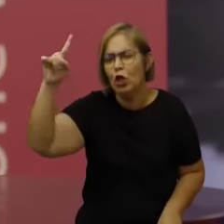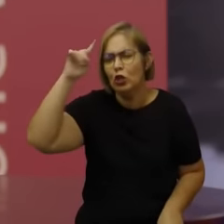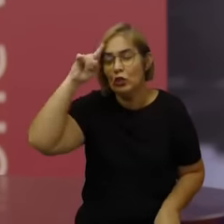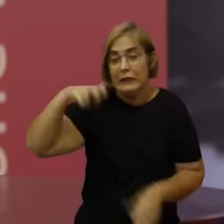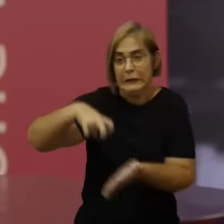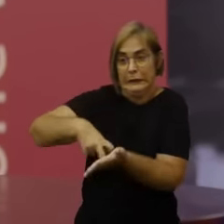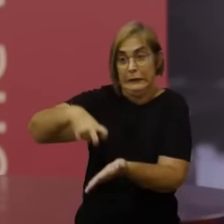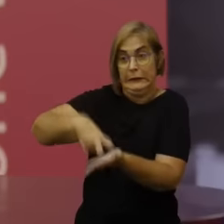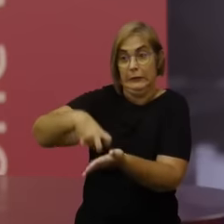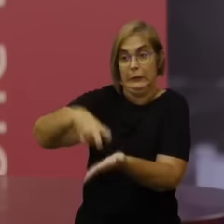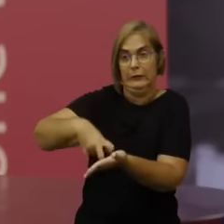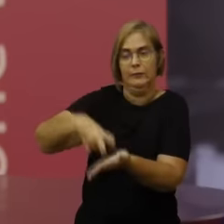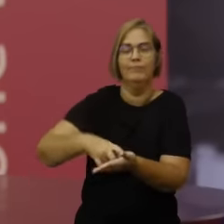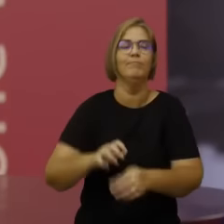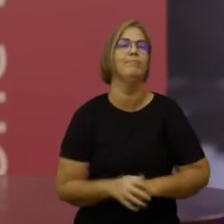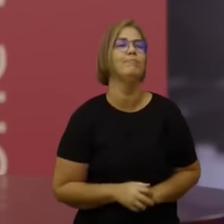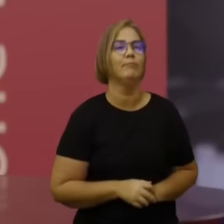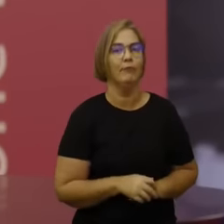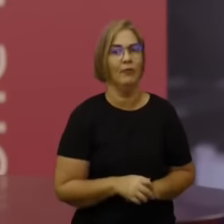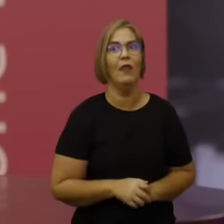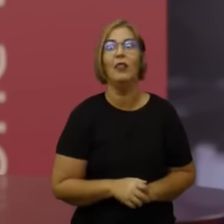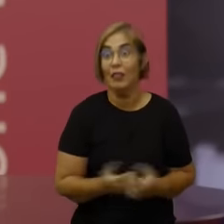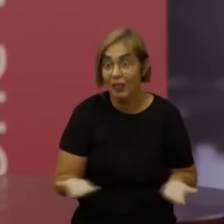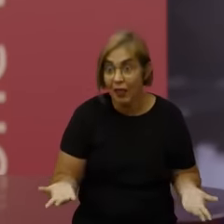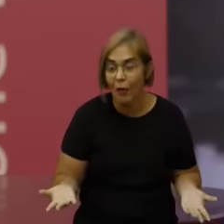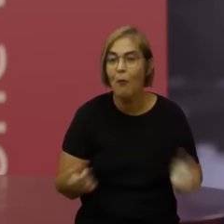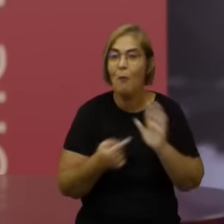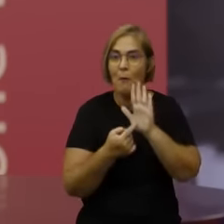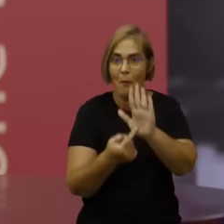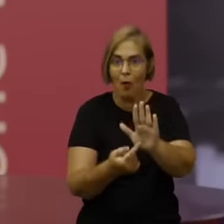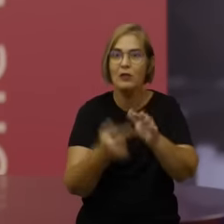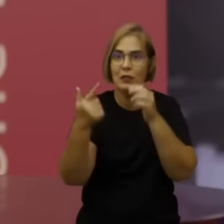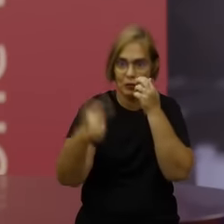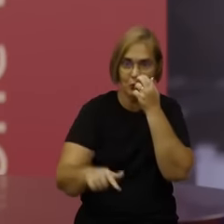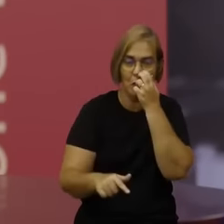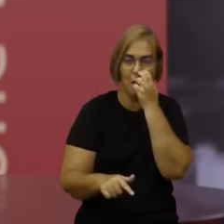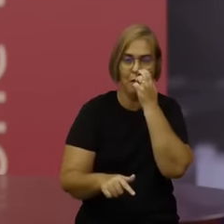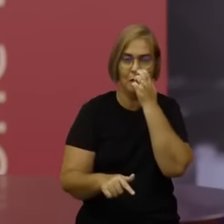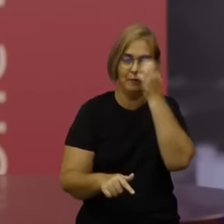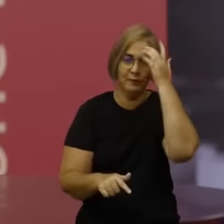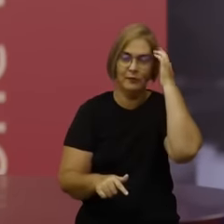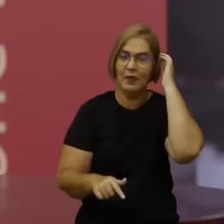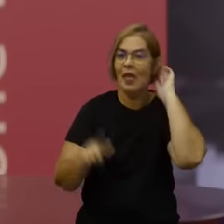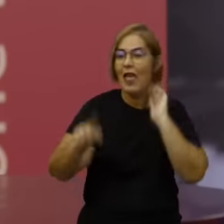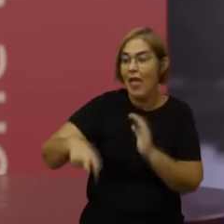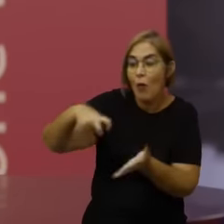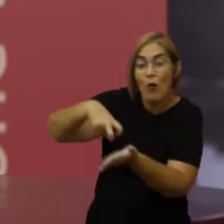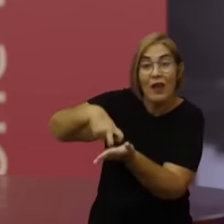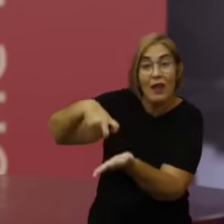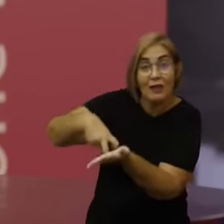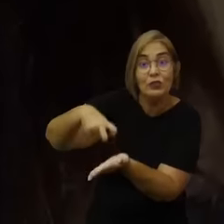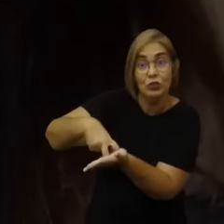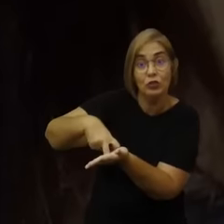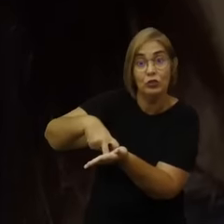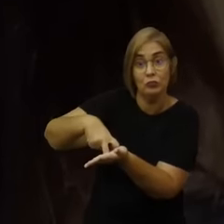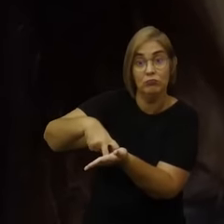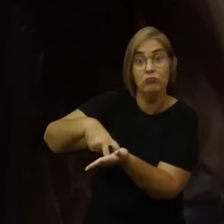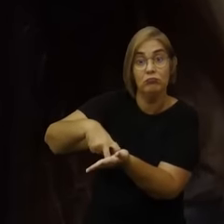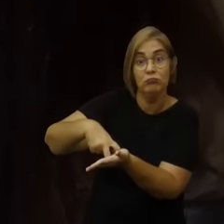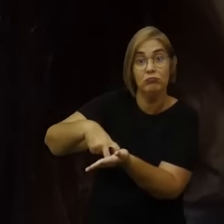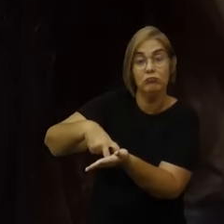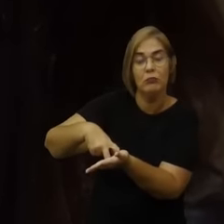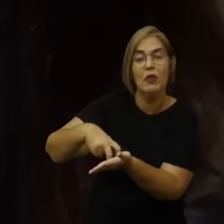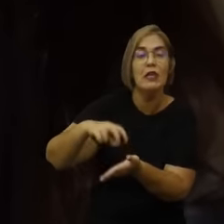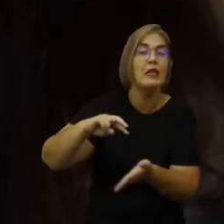imagem então de algo, né, que é uma punição e é uma condenação a um